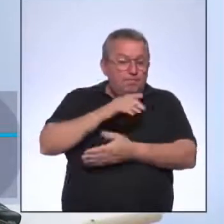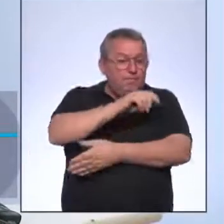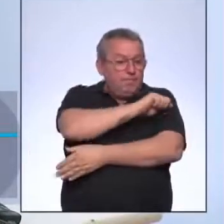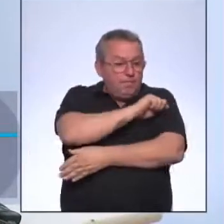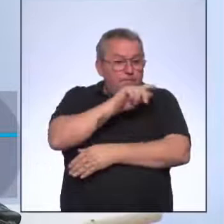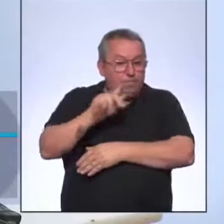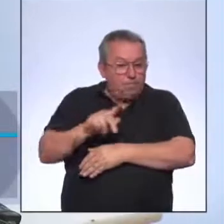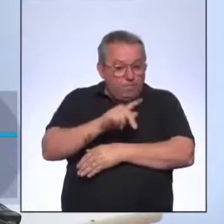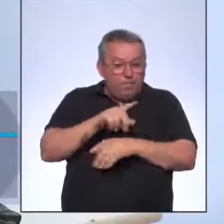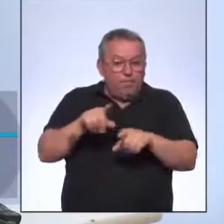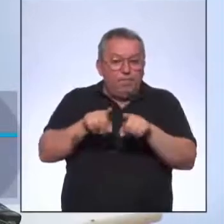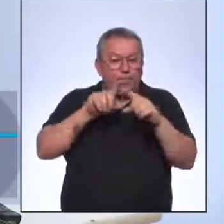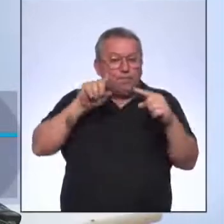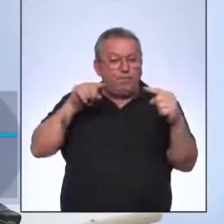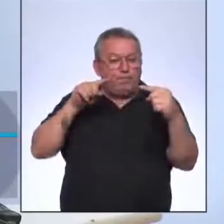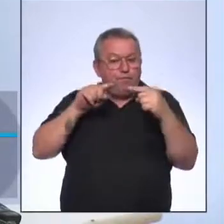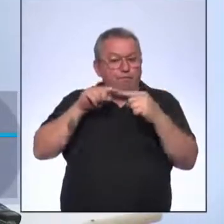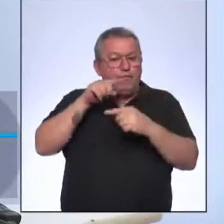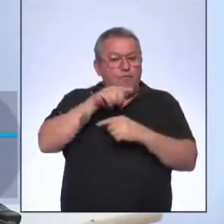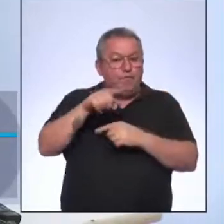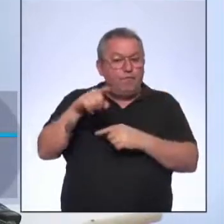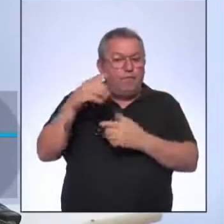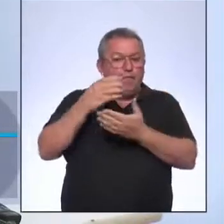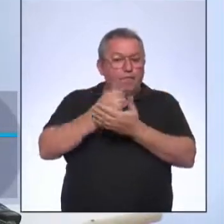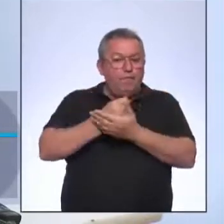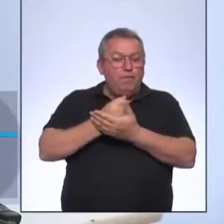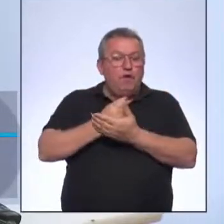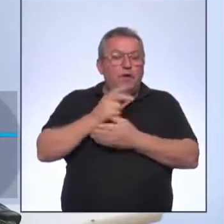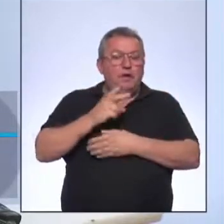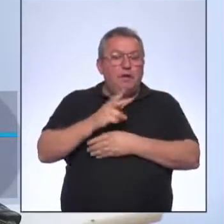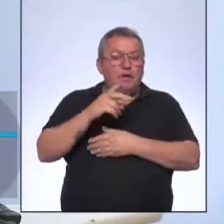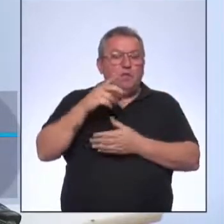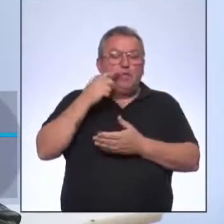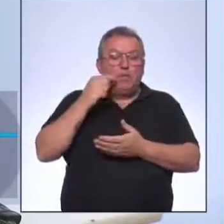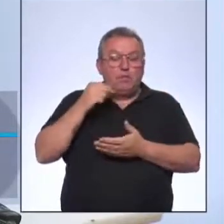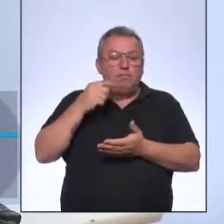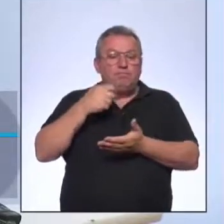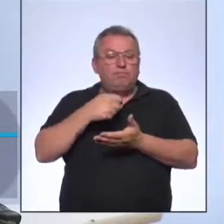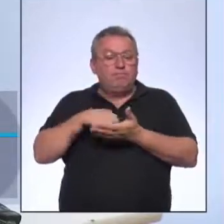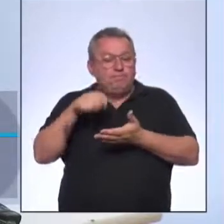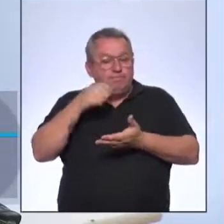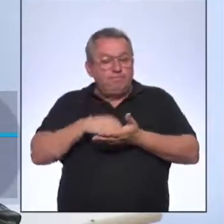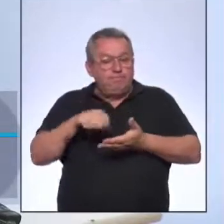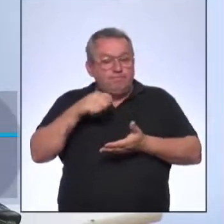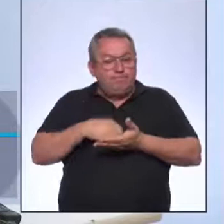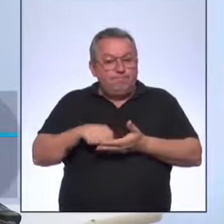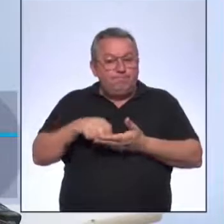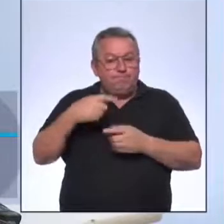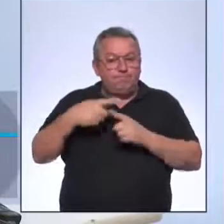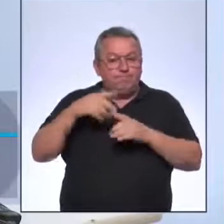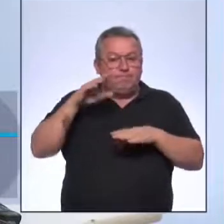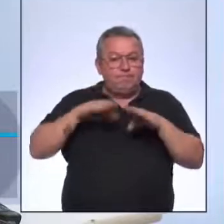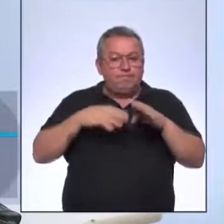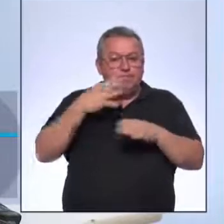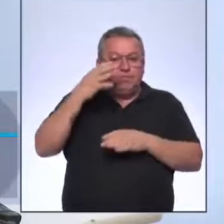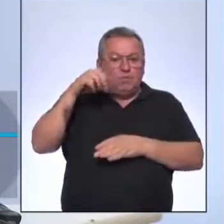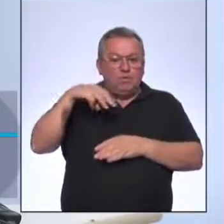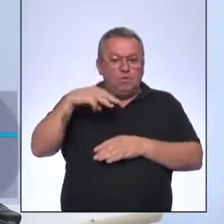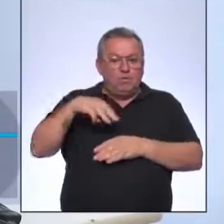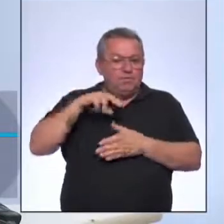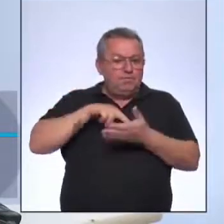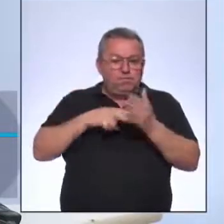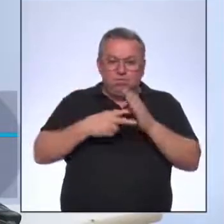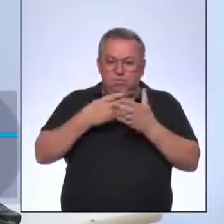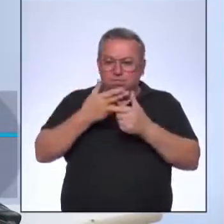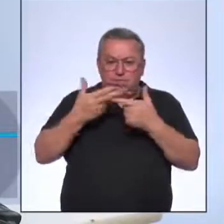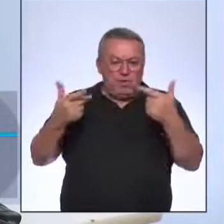aluno, e que o ideal seria vocês pegarem sempre um lápis, um caderno, para anotar, porque às vezes 40 minutos de aula não dá